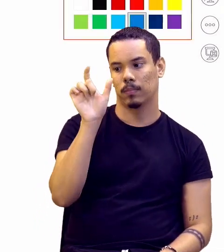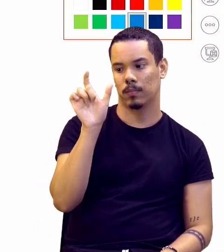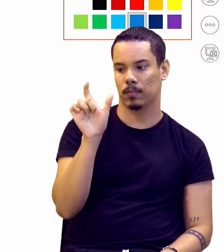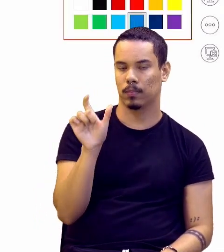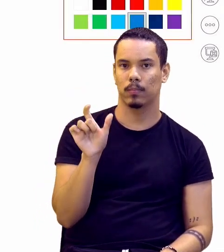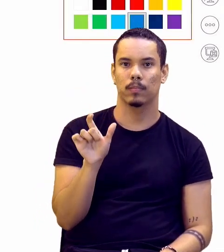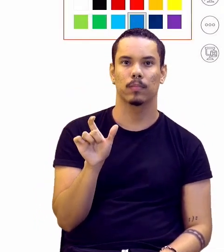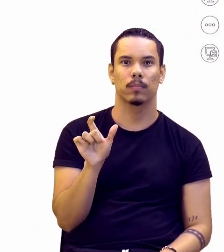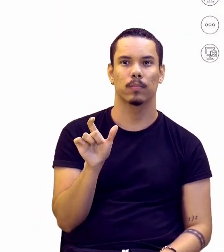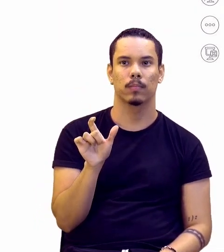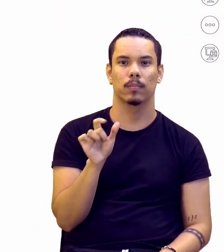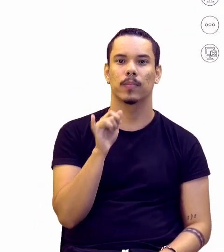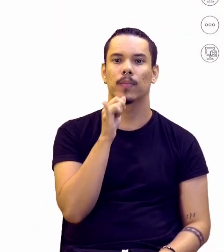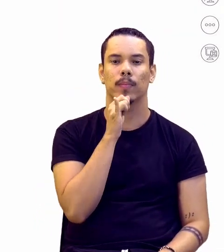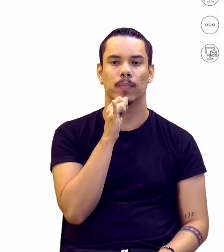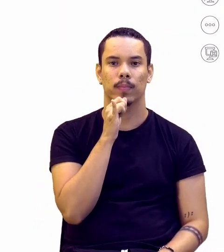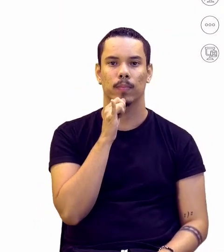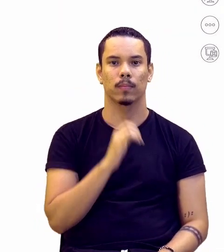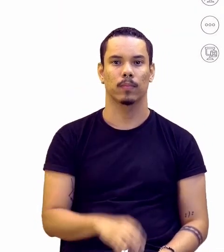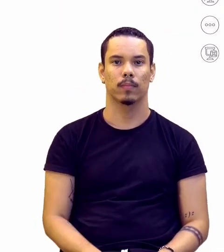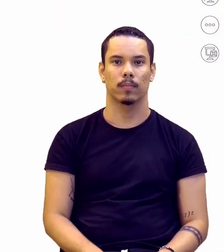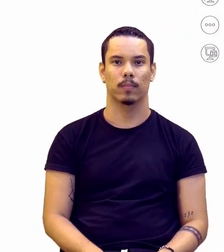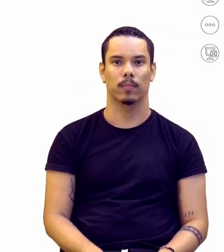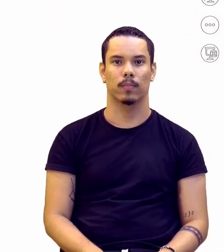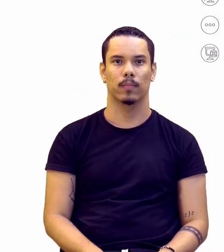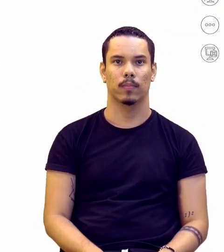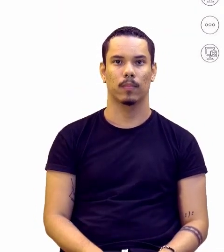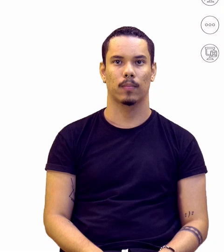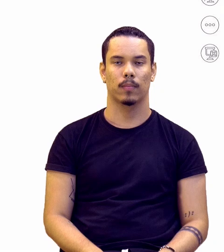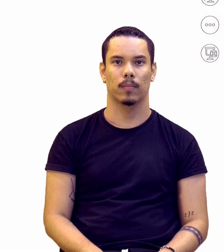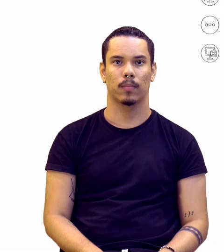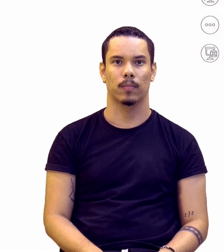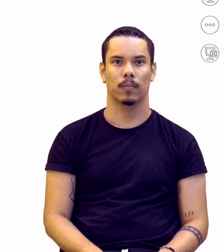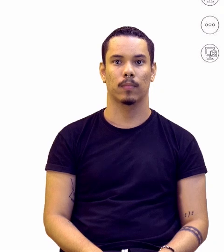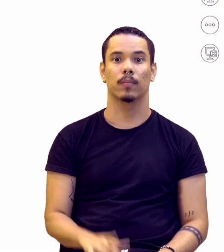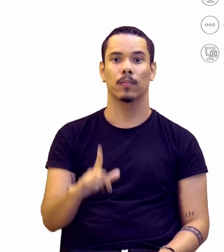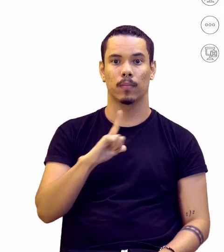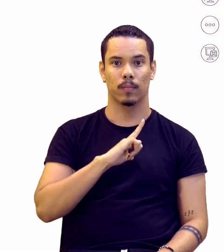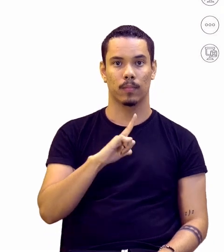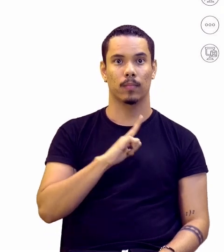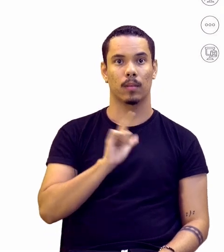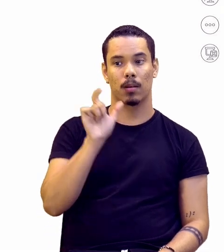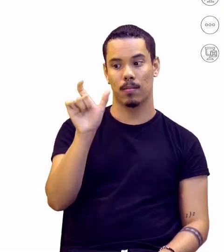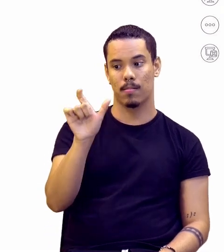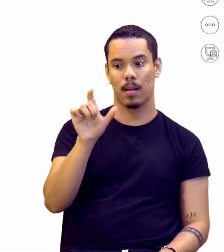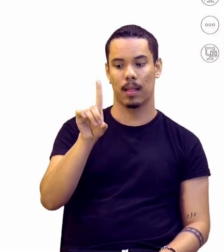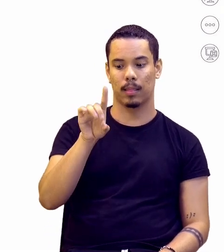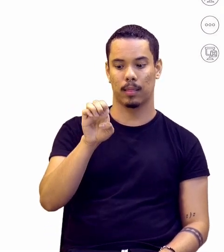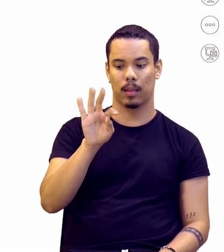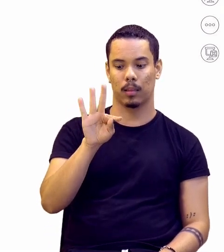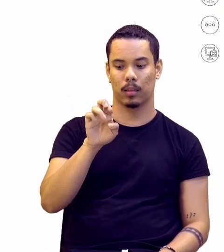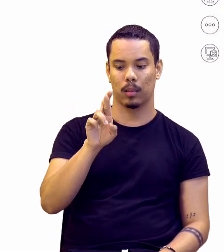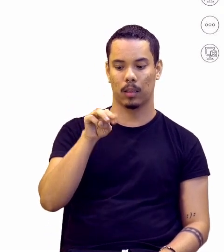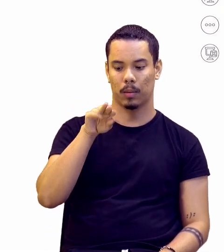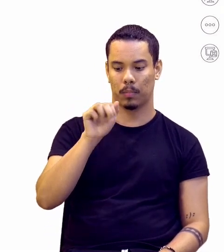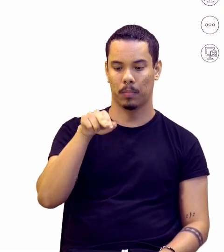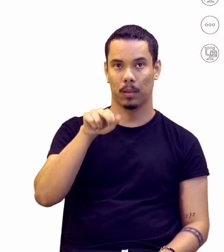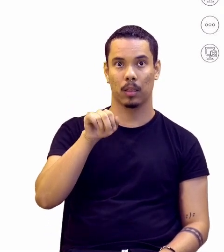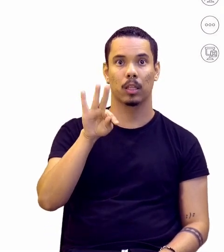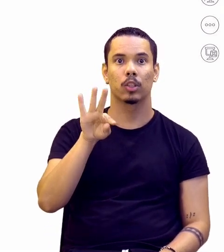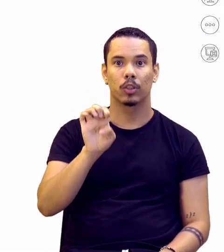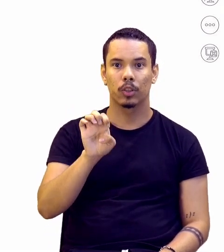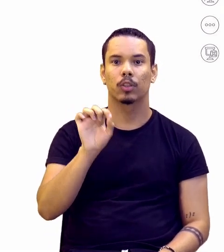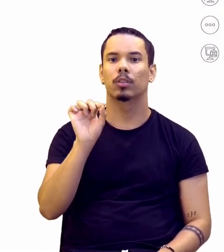Vou aqui, ó. Olha só. Vamos ver. Considera-se como um dos fatores determinantes. Então, olha